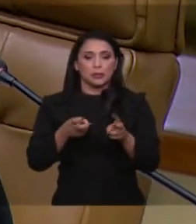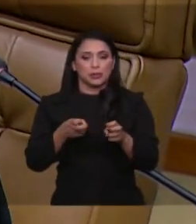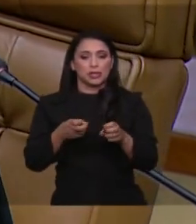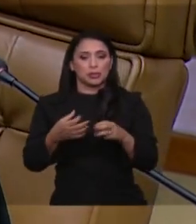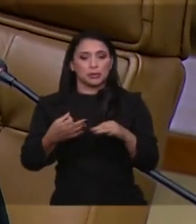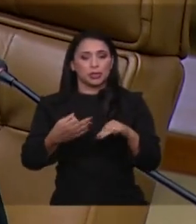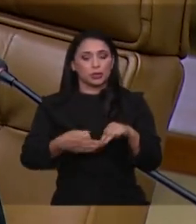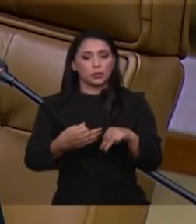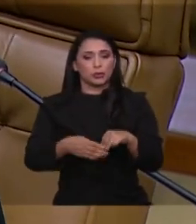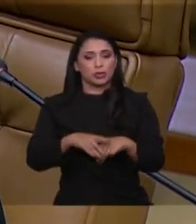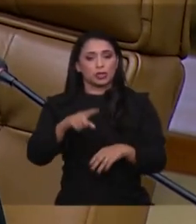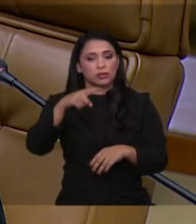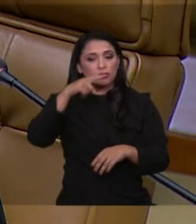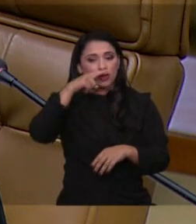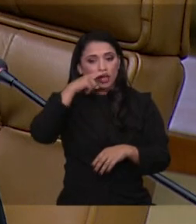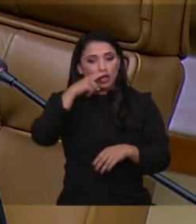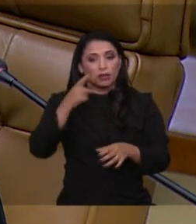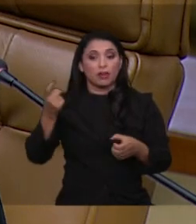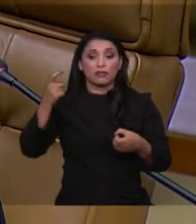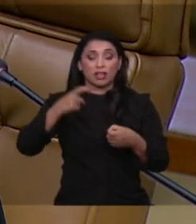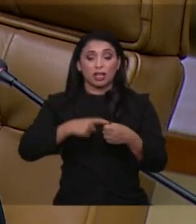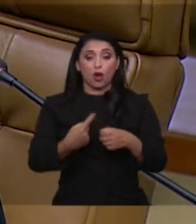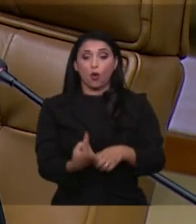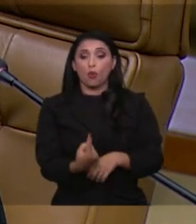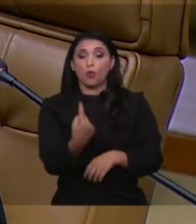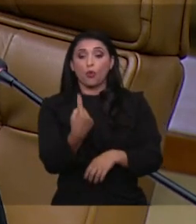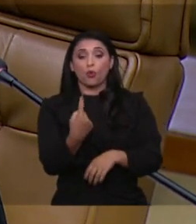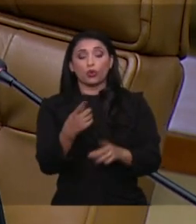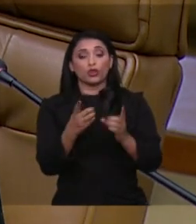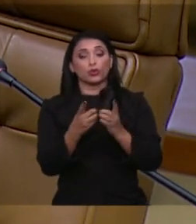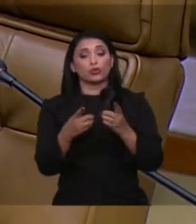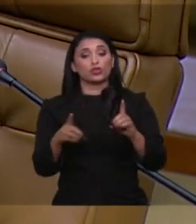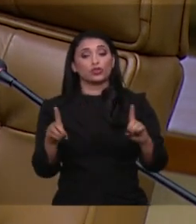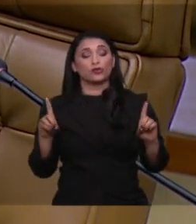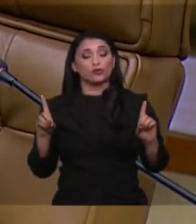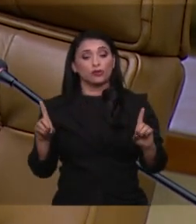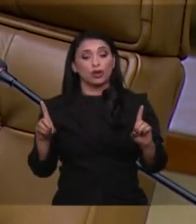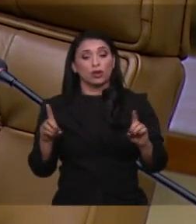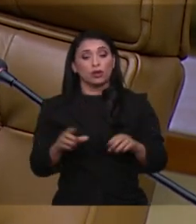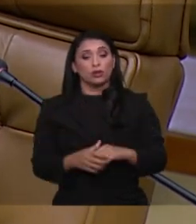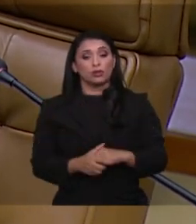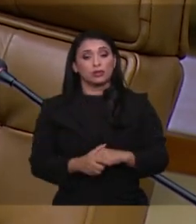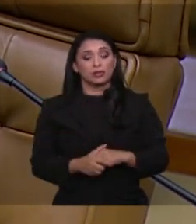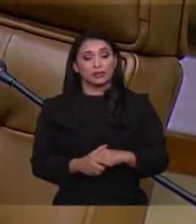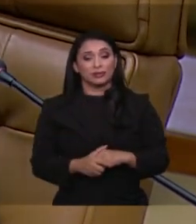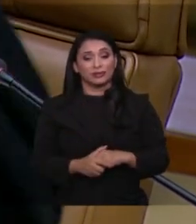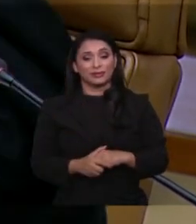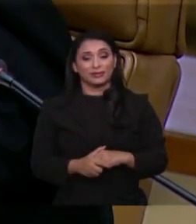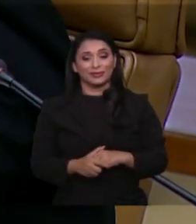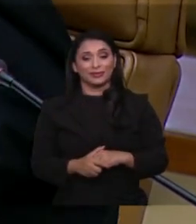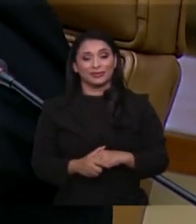Edson Fachin vai propor a volta de um único divórcio, unicidade do divórcio.